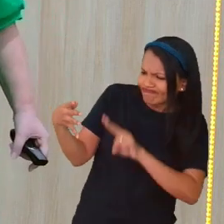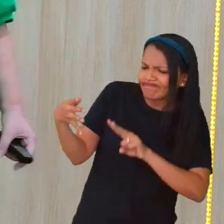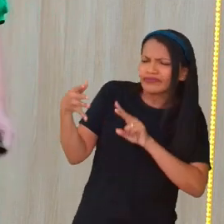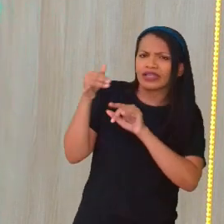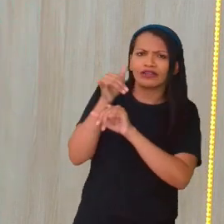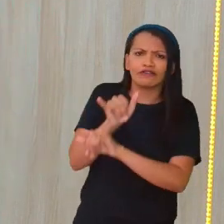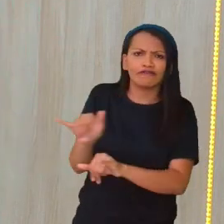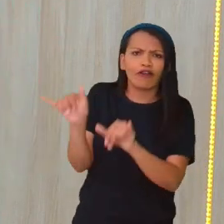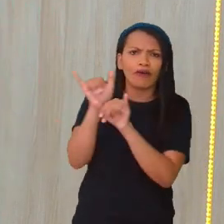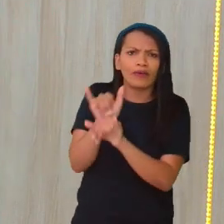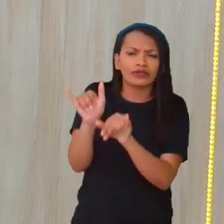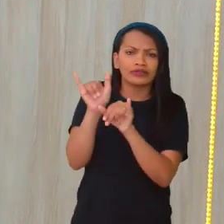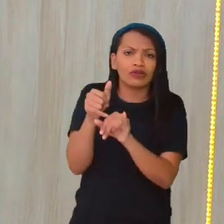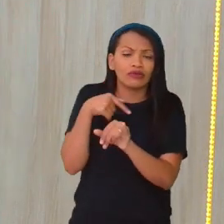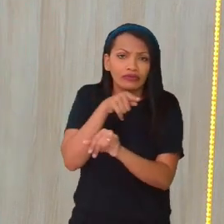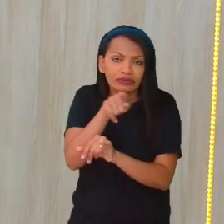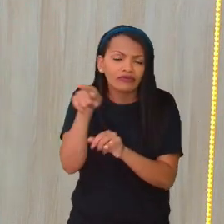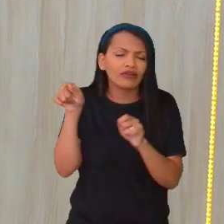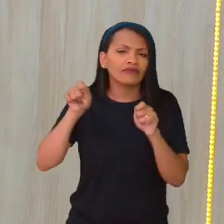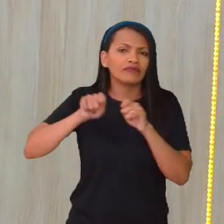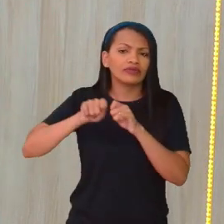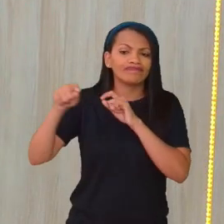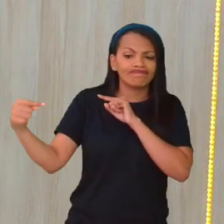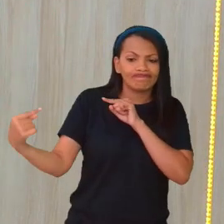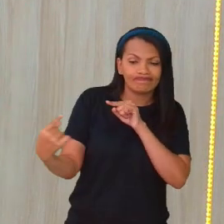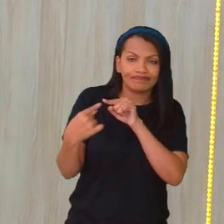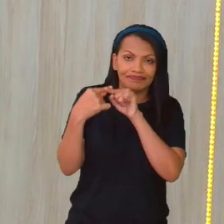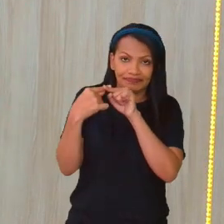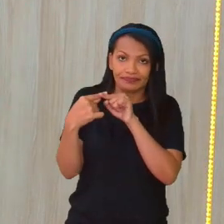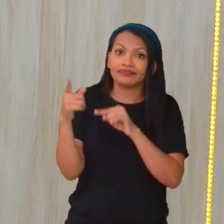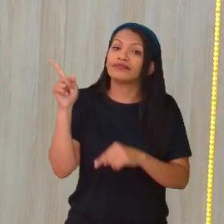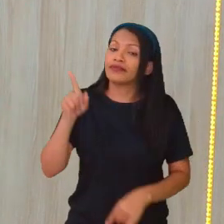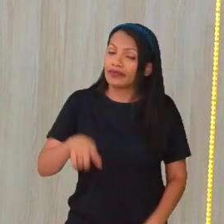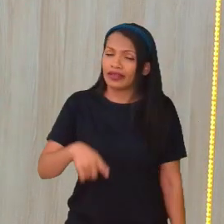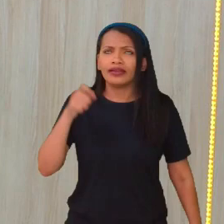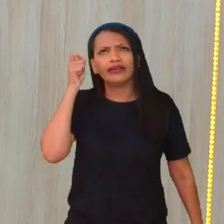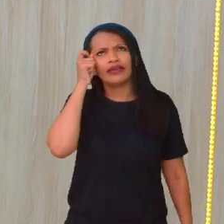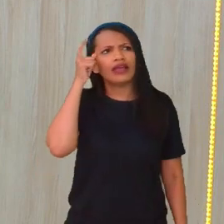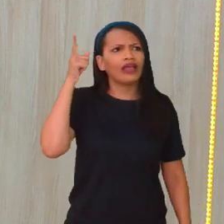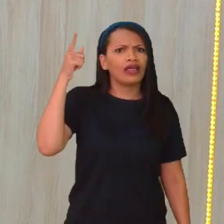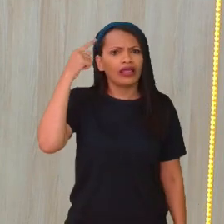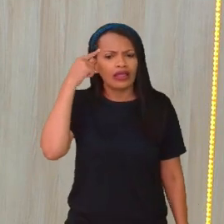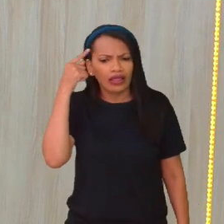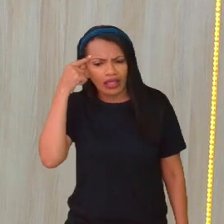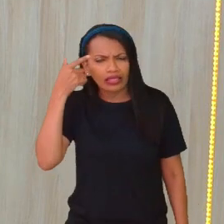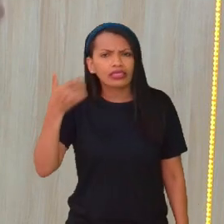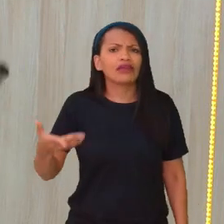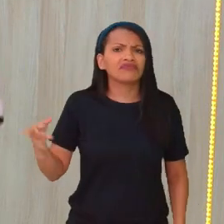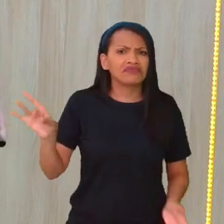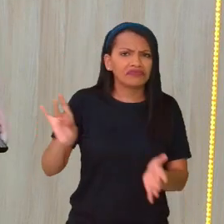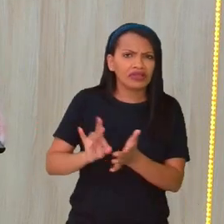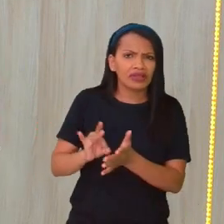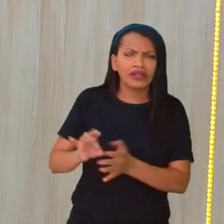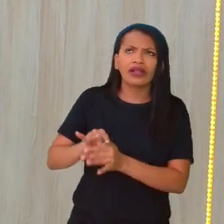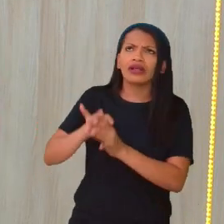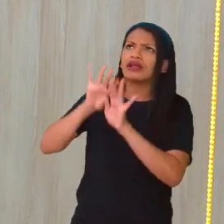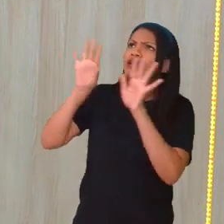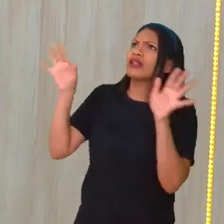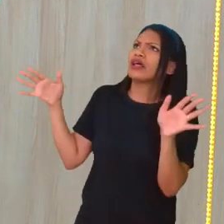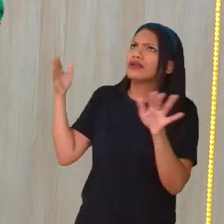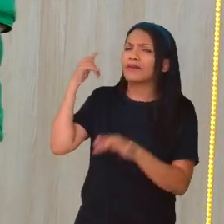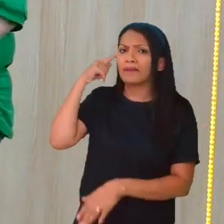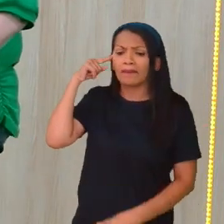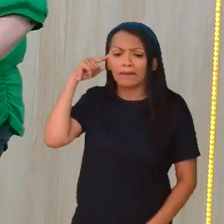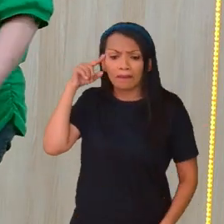está escrito, porque você vai fazer as correlações. É uma questão de lógica, é uma questão de, claro, de como você pensa o